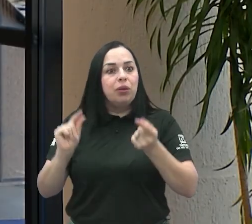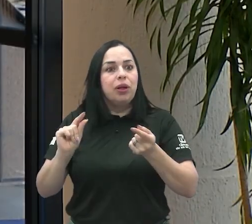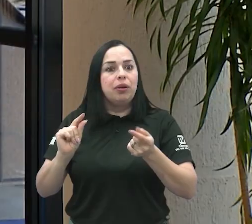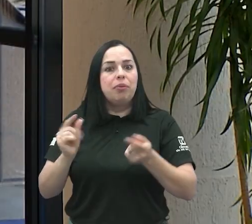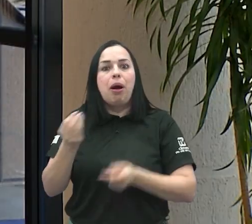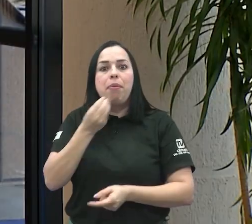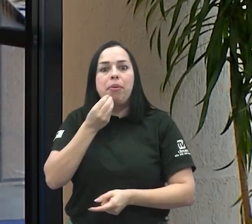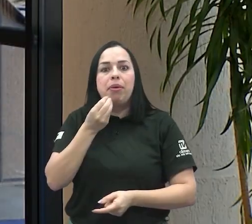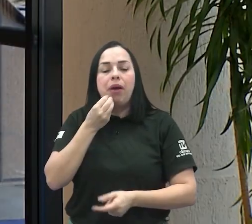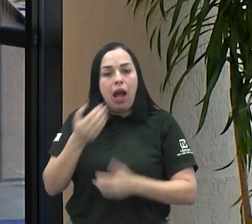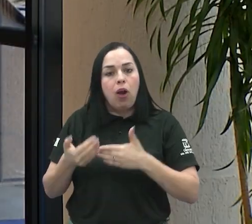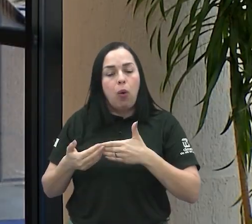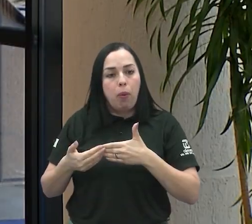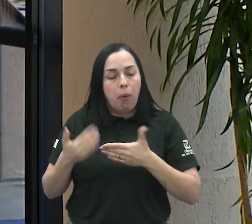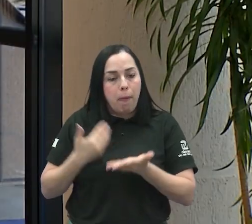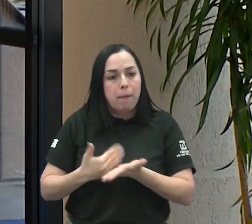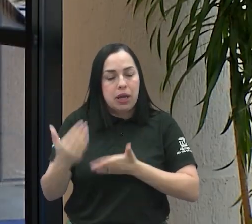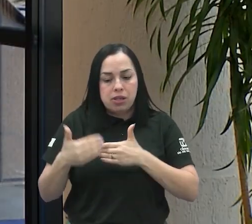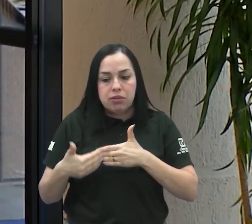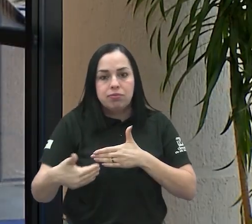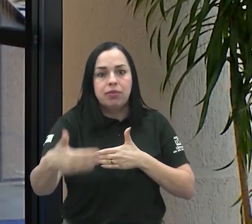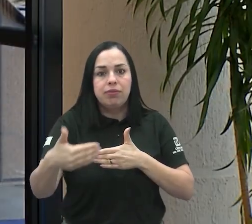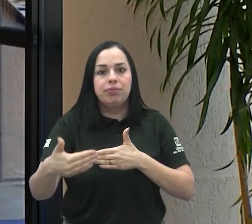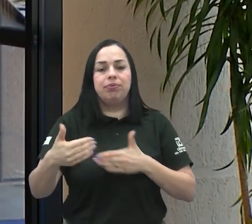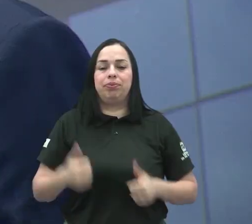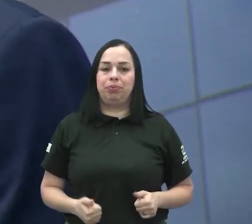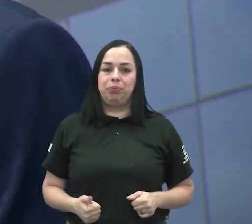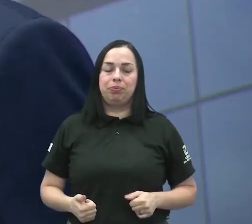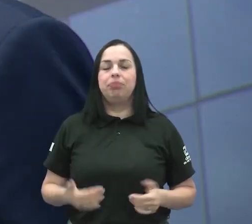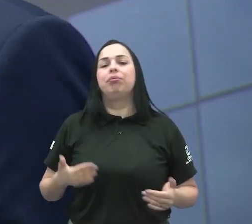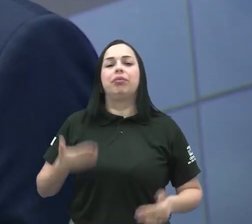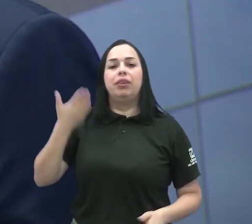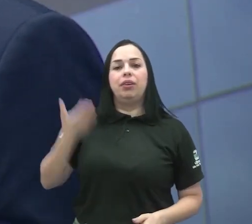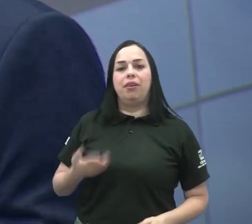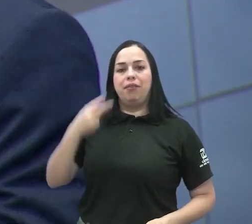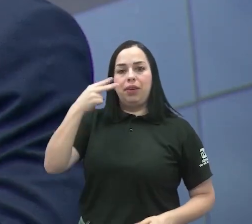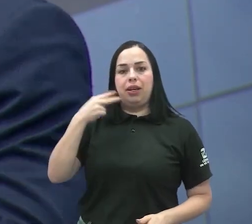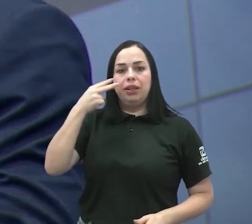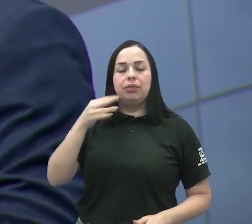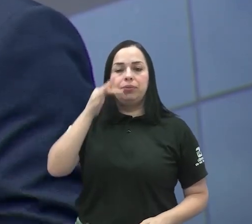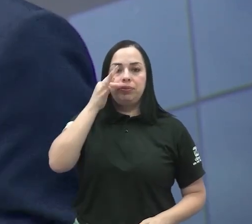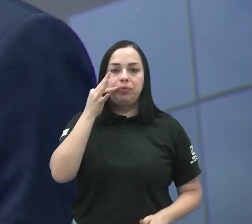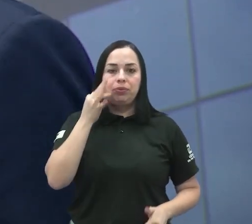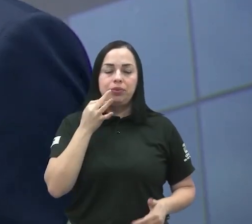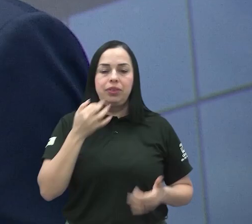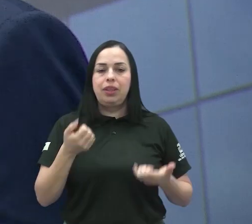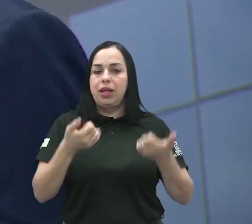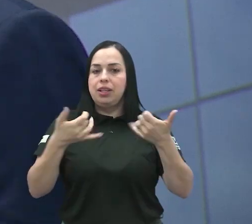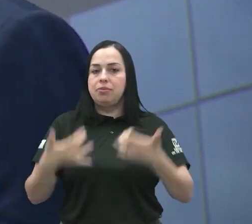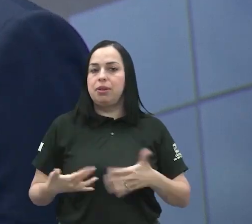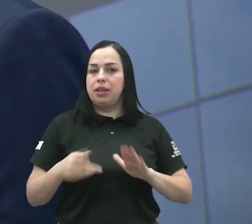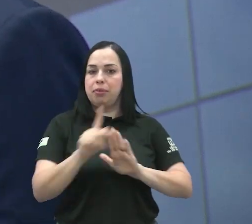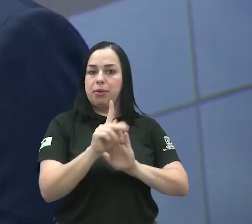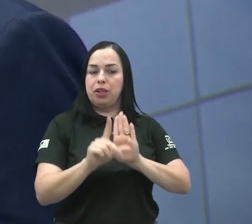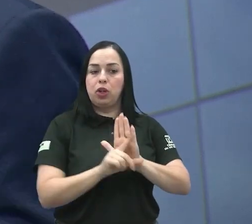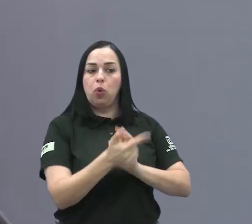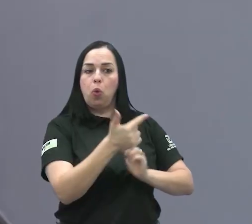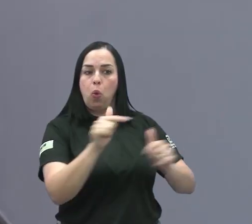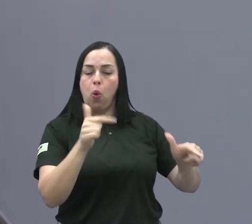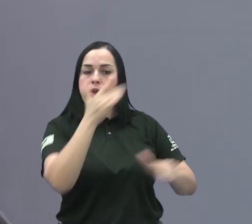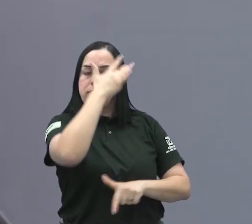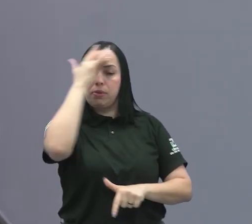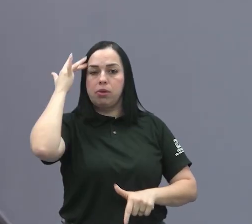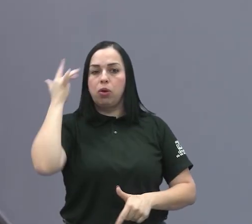de renascimento. E aí ela inicia uma nova vida. Segundo o vereador Fabião, a expectativa do projeto é que